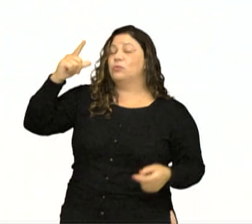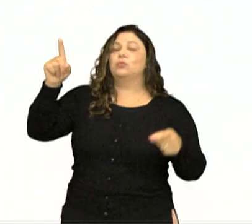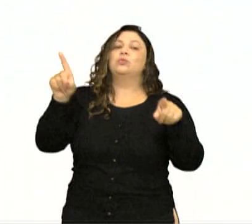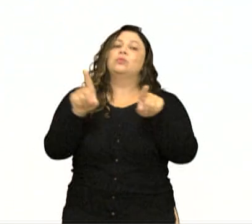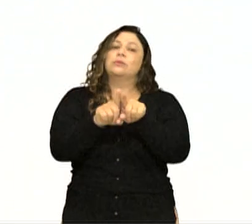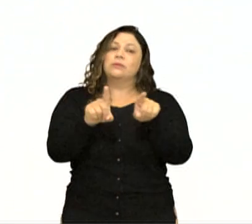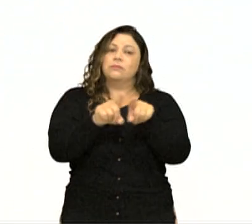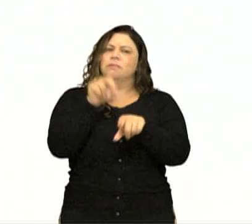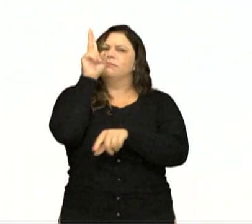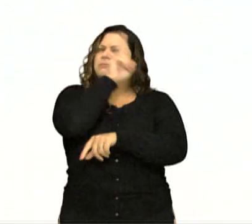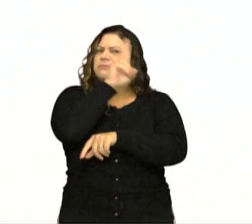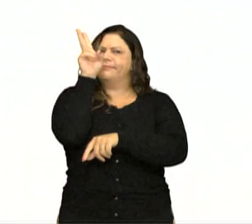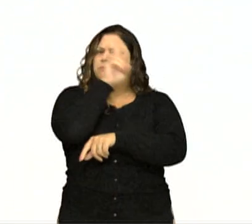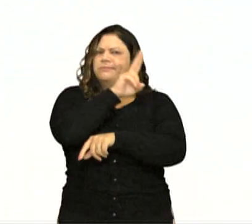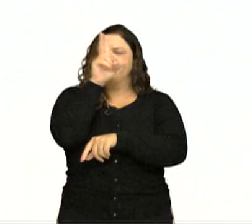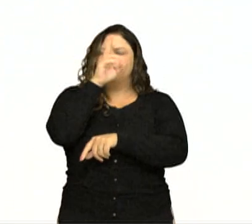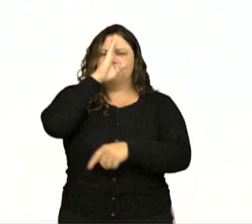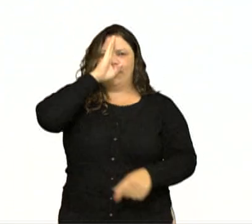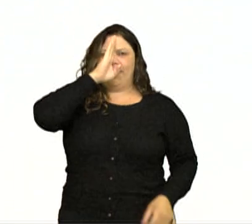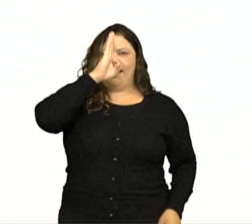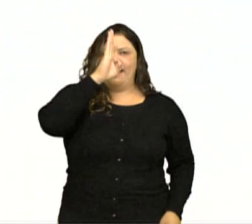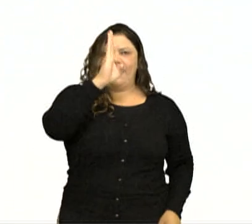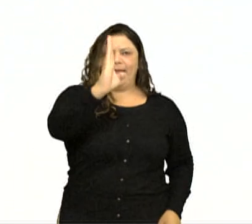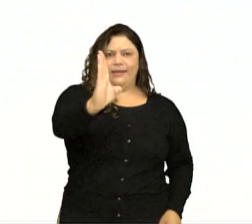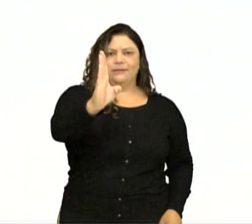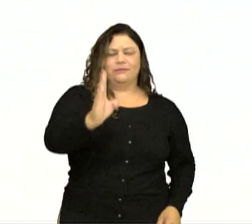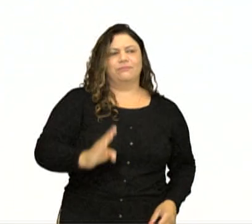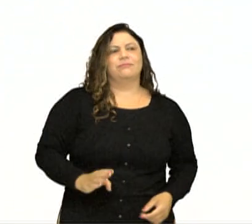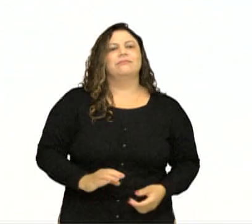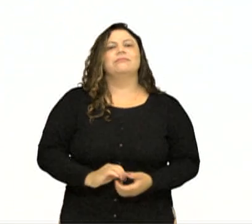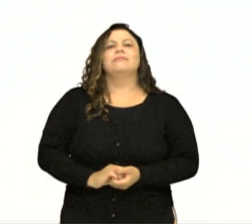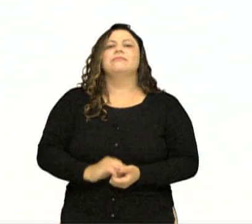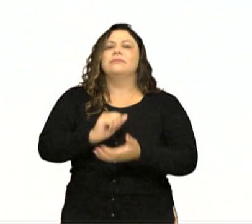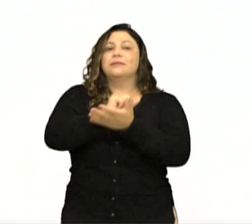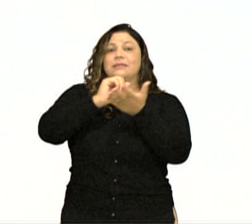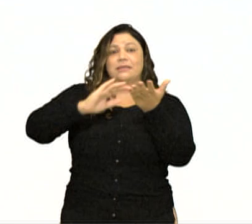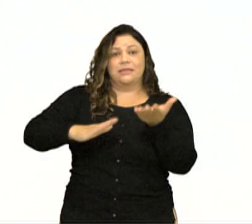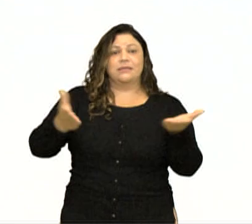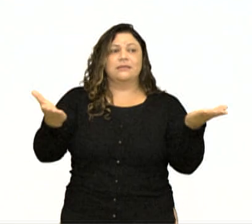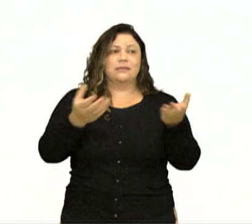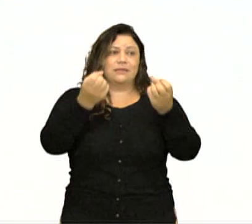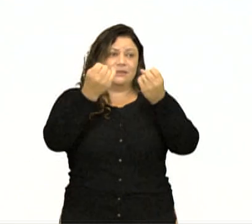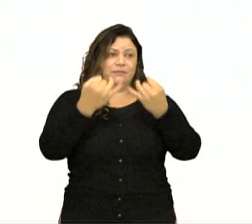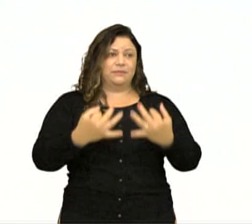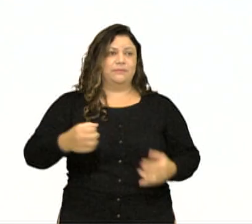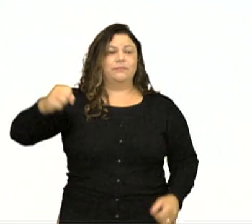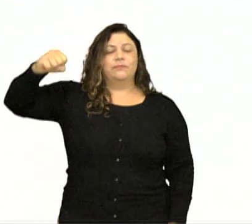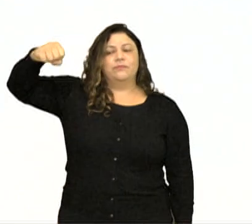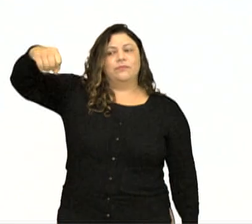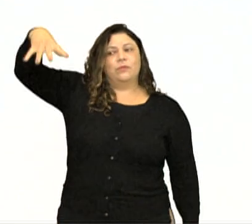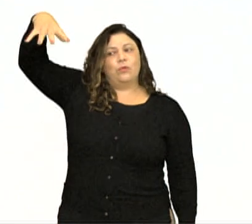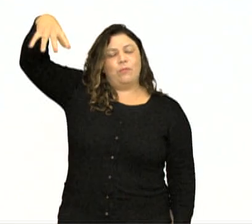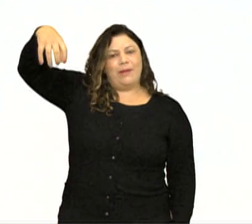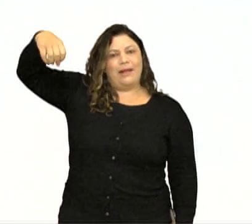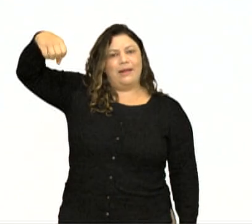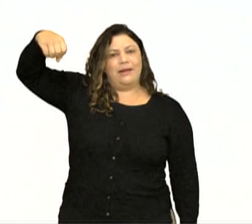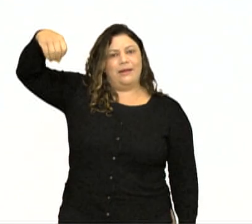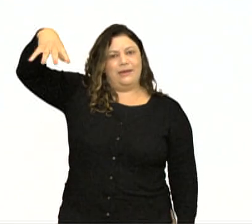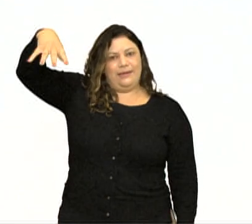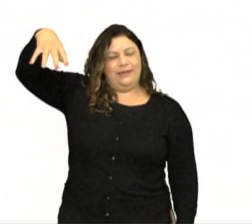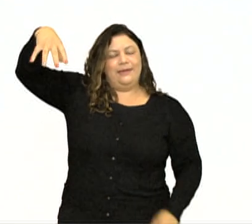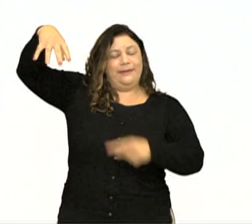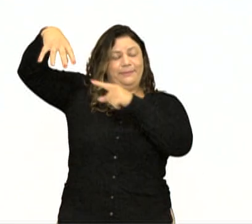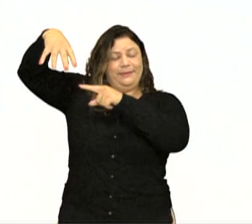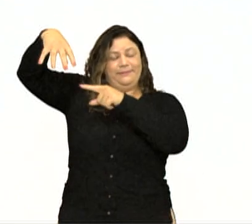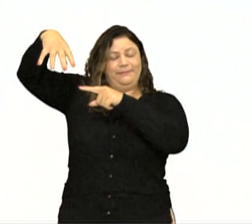vale lembrar, a luz sempre viaja em linha reta, tá? E nesse exercício ele fala o seguinte: uma lâmpada pontiforme está fixada